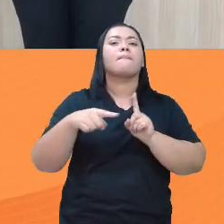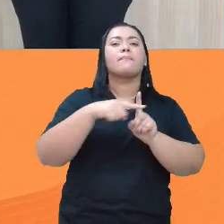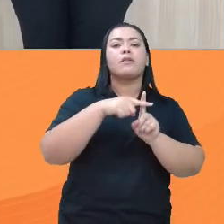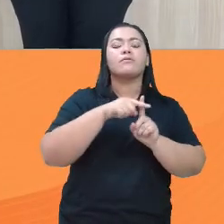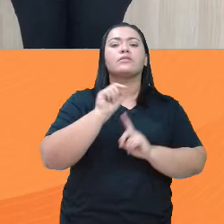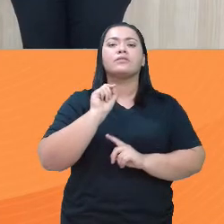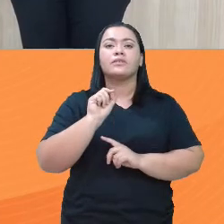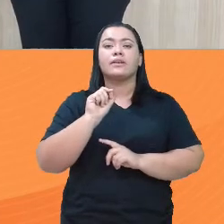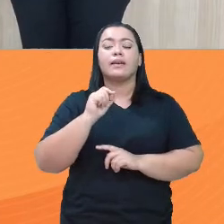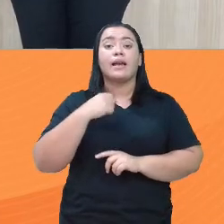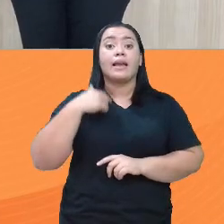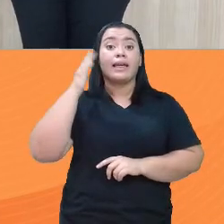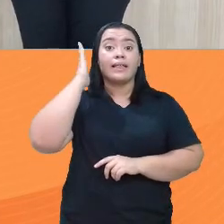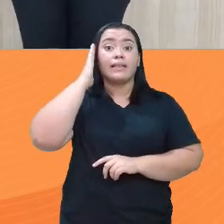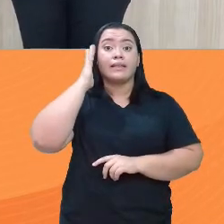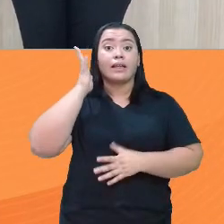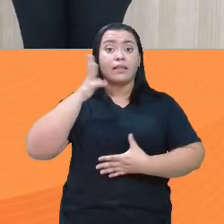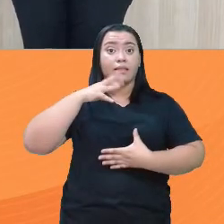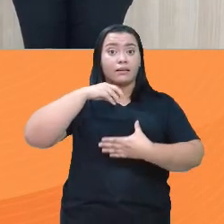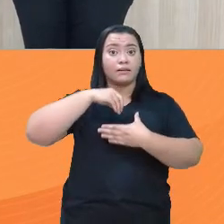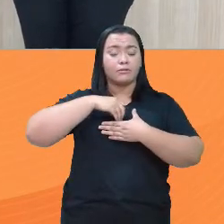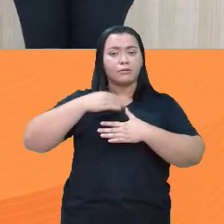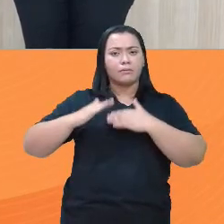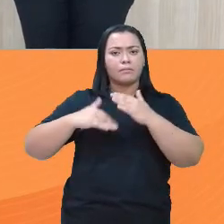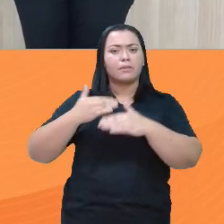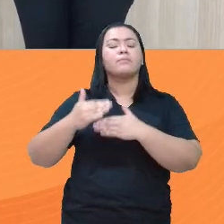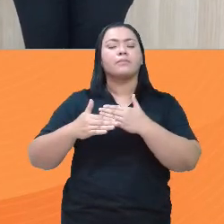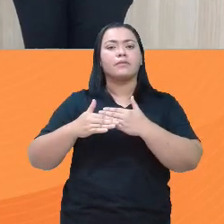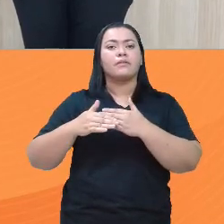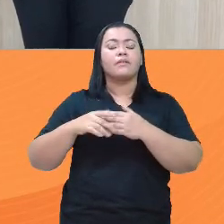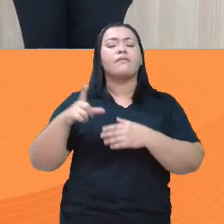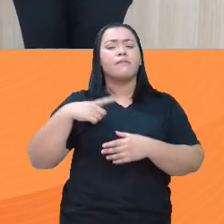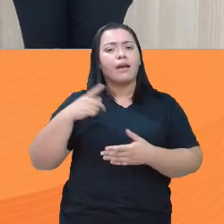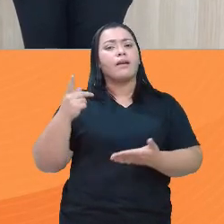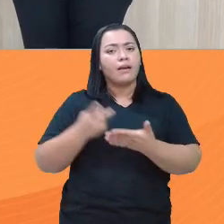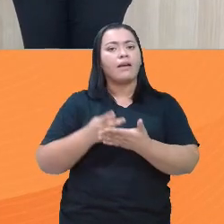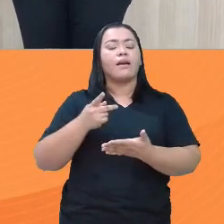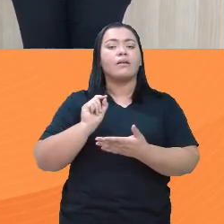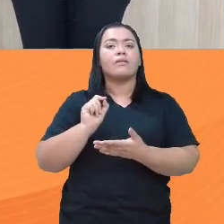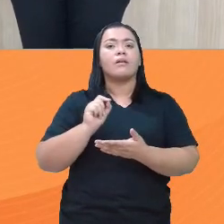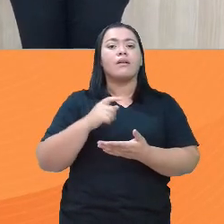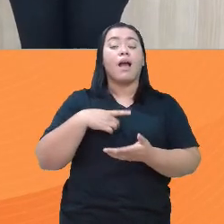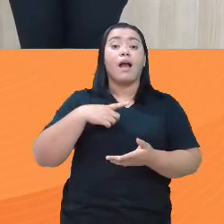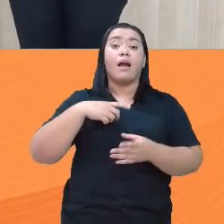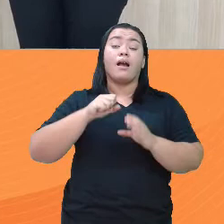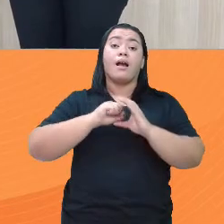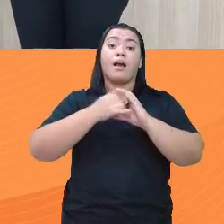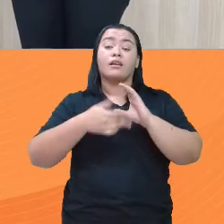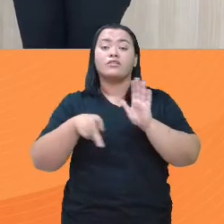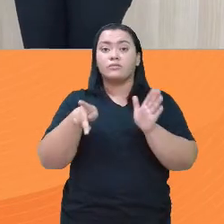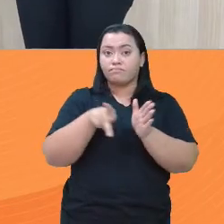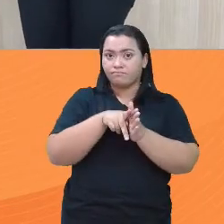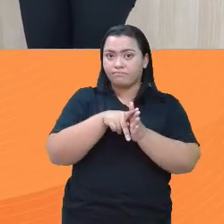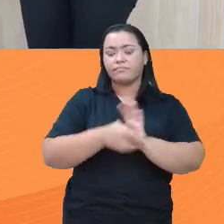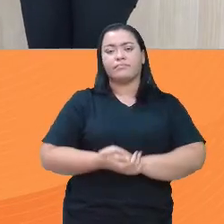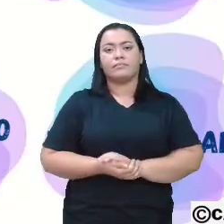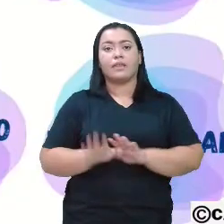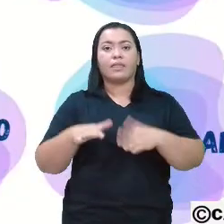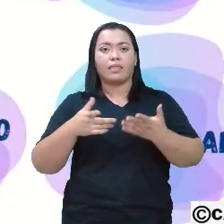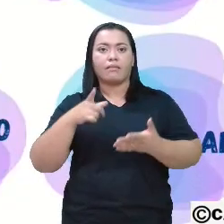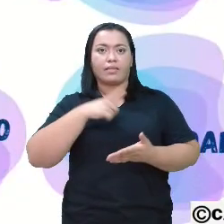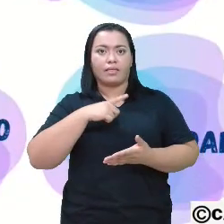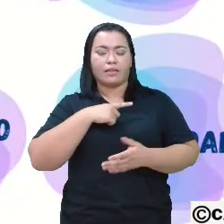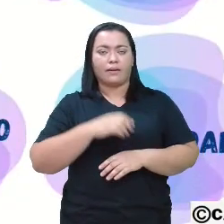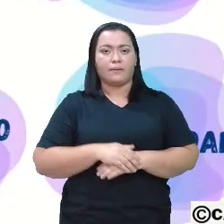que o processo de internalização, ele vai acontecer, ele vai se dar a partir de algumas características. Então, a gente tem,